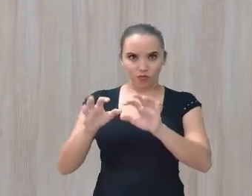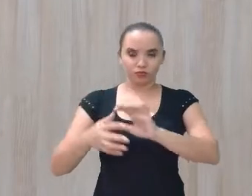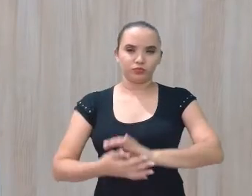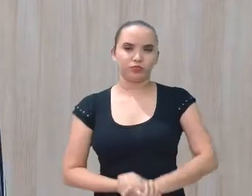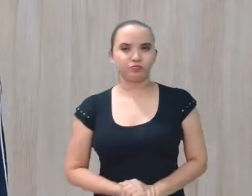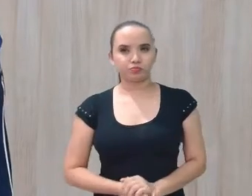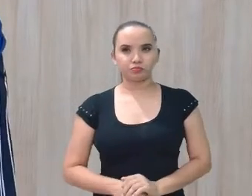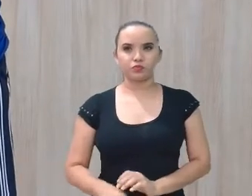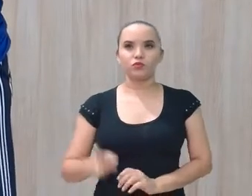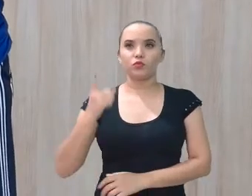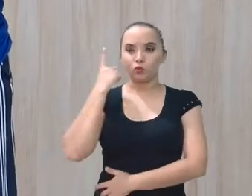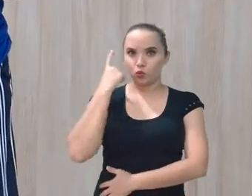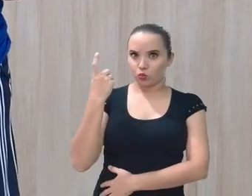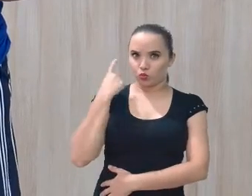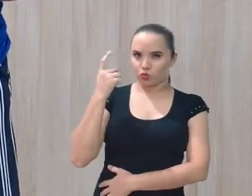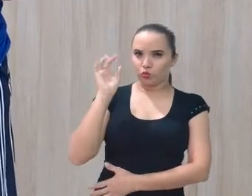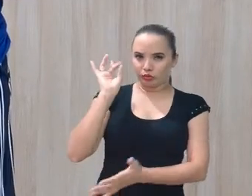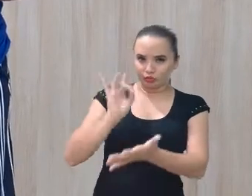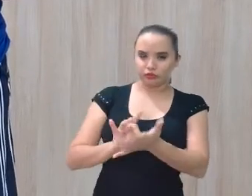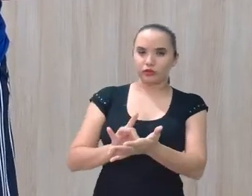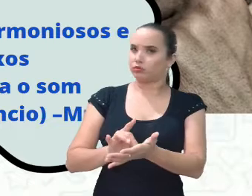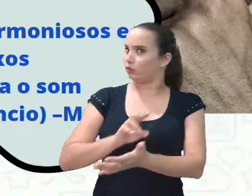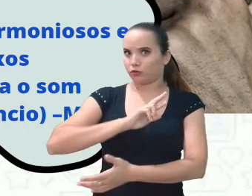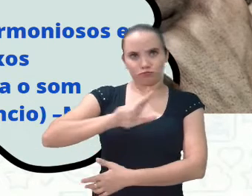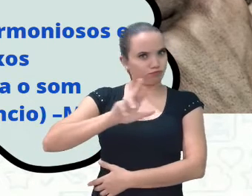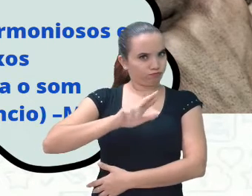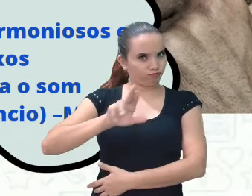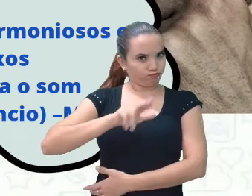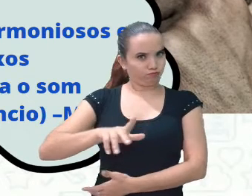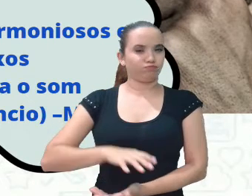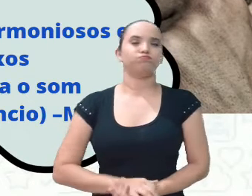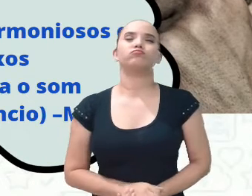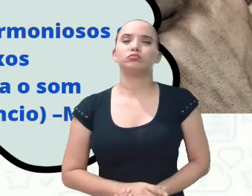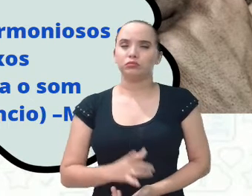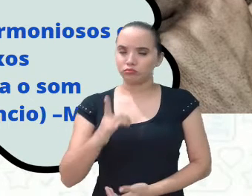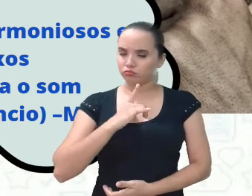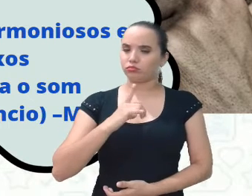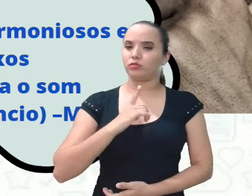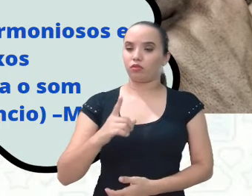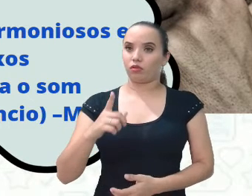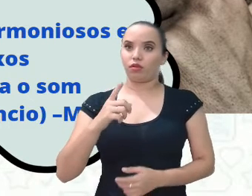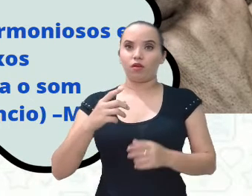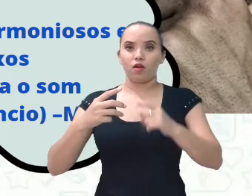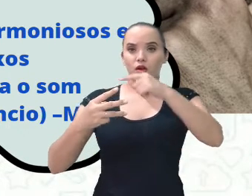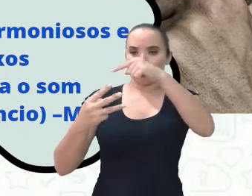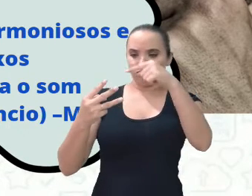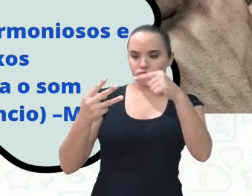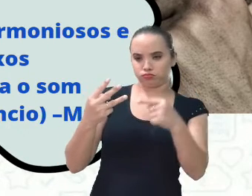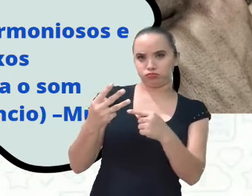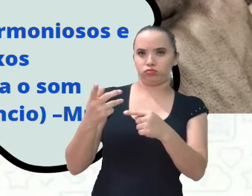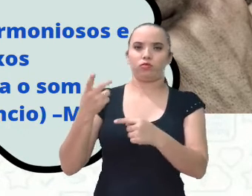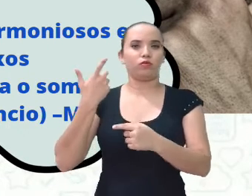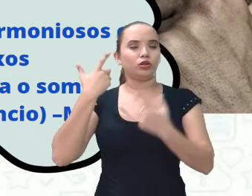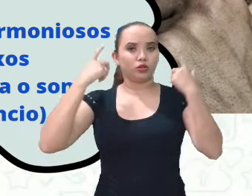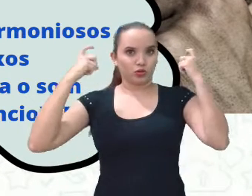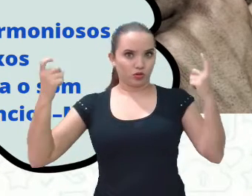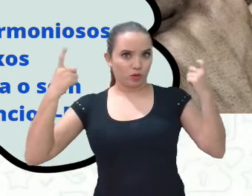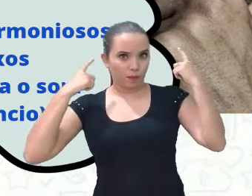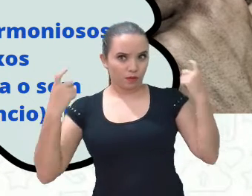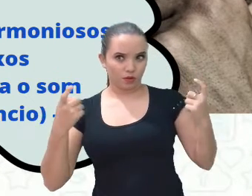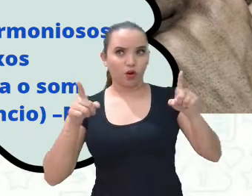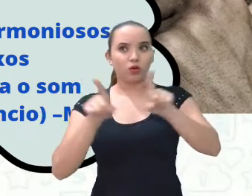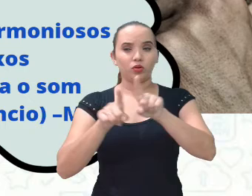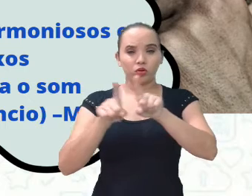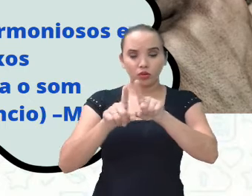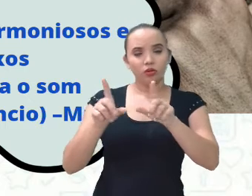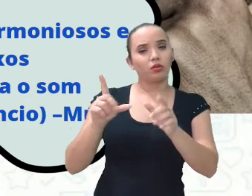os sons de fato não são iguais, né? Existem 3 tipos de sonoridade e existe